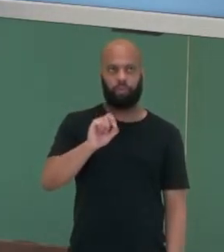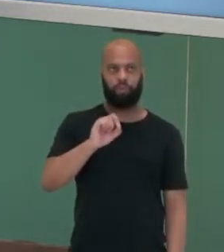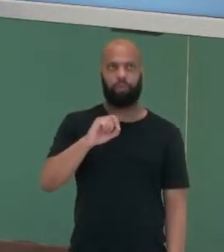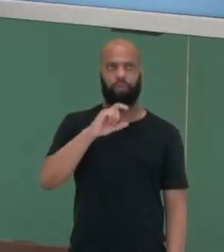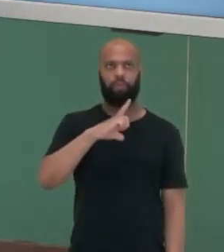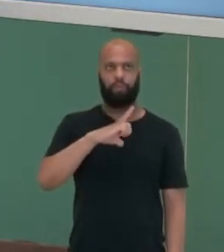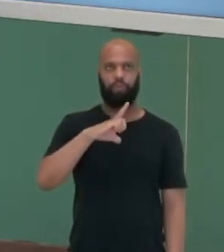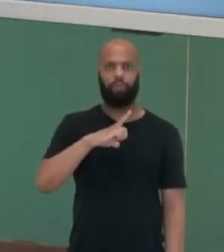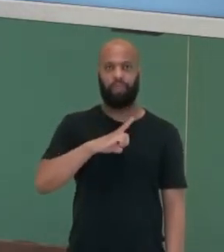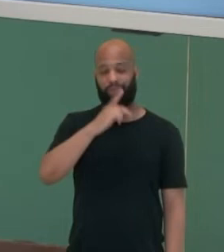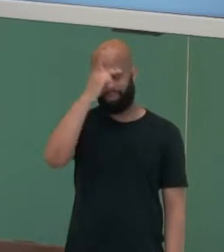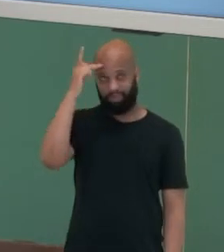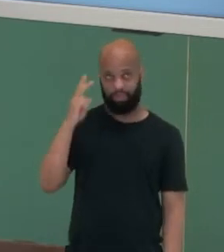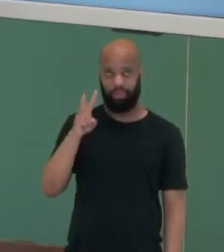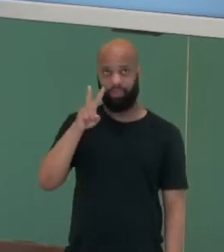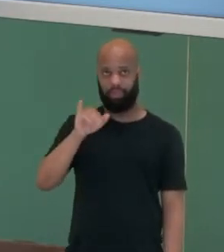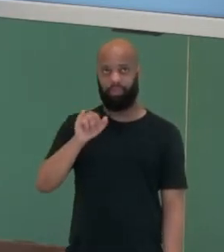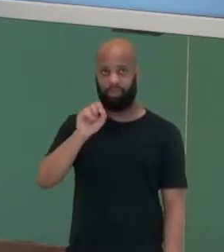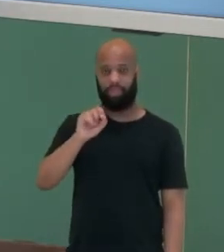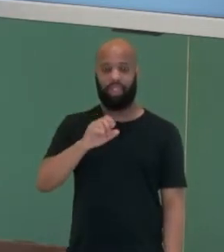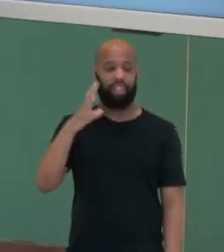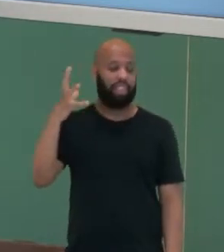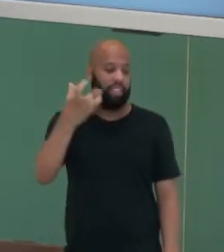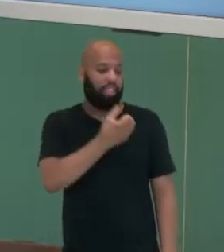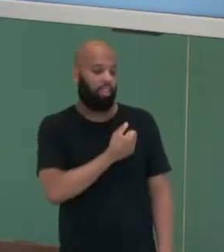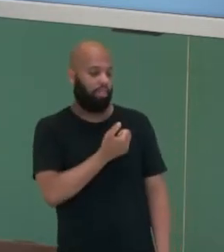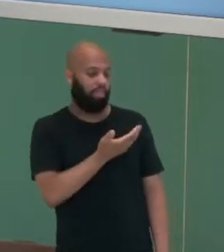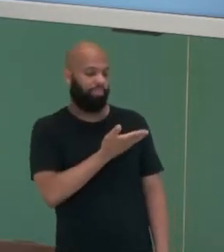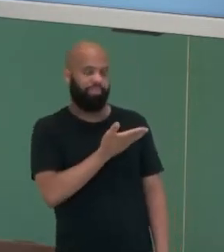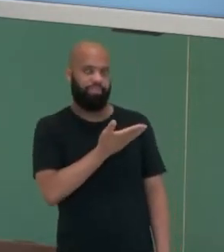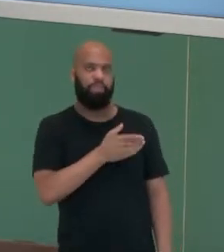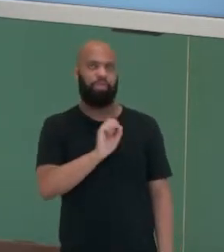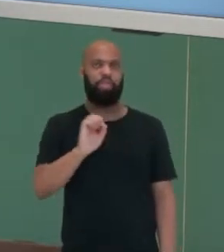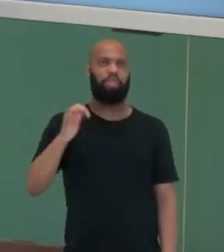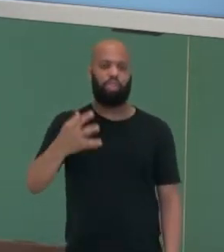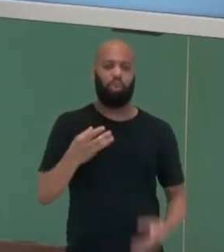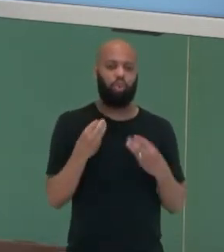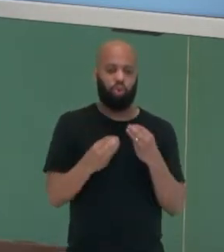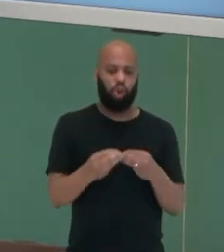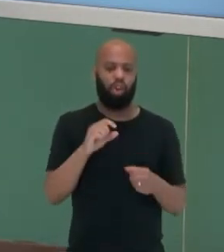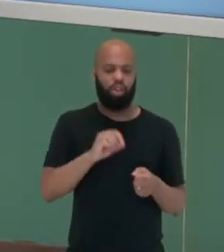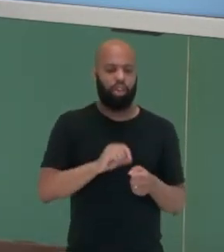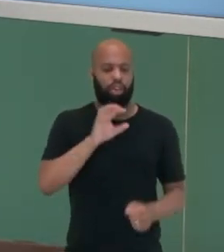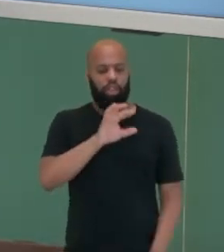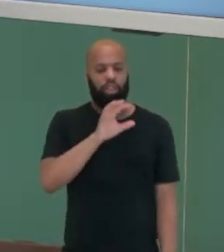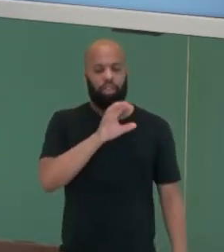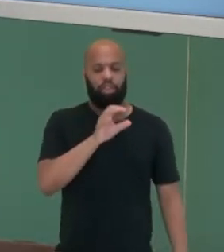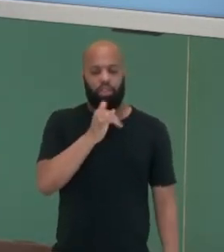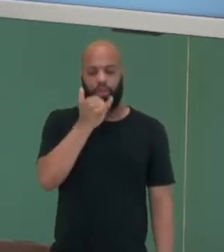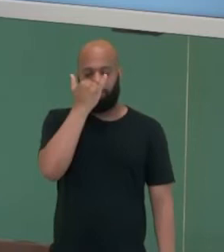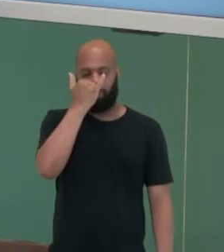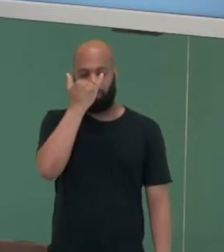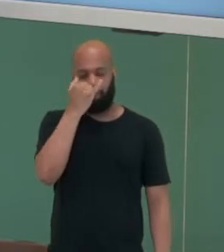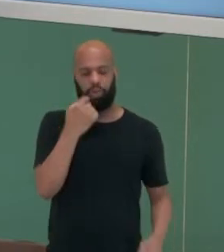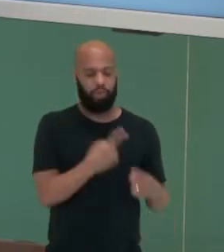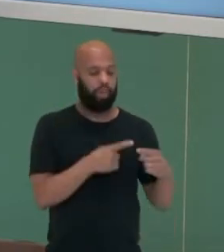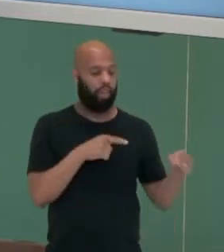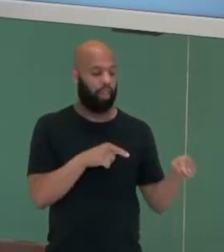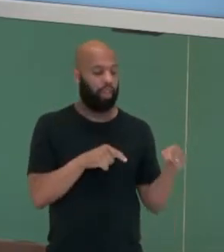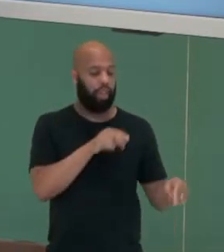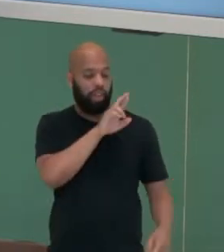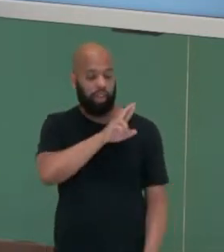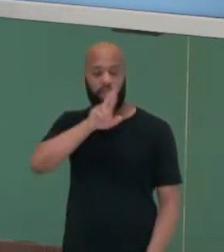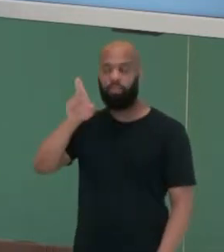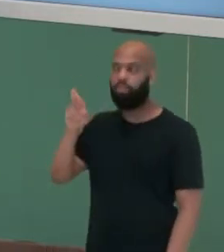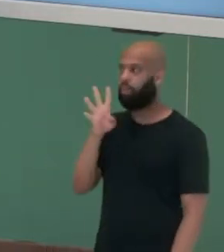ao socorro de seu mestre e o questiona sobre como pôde cometer tamanho engano. Quixote responde,